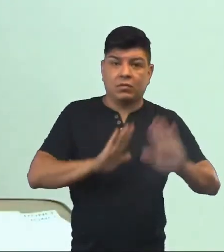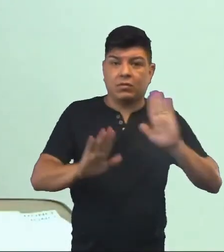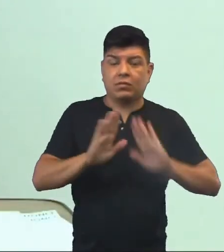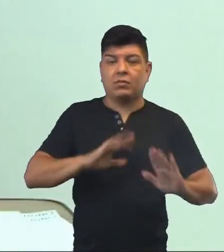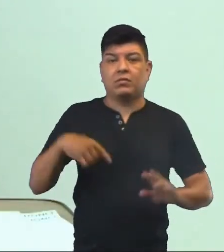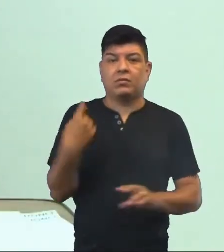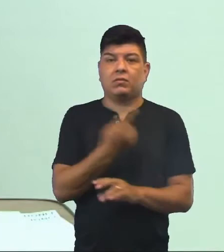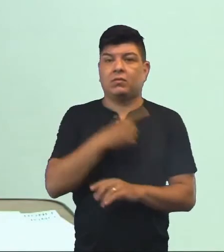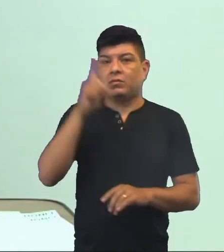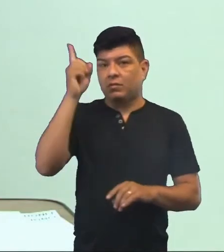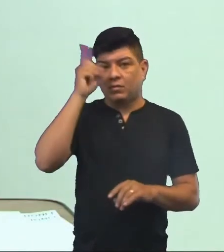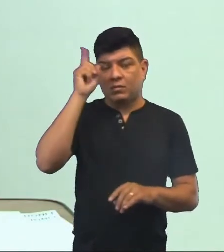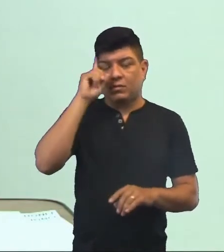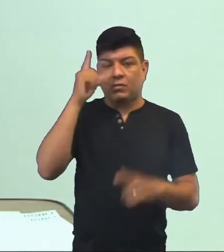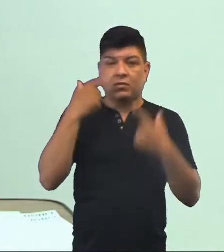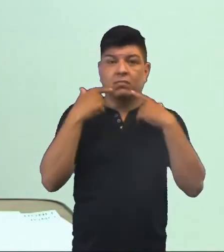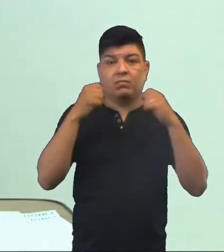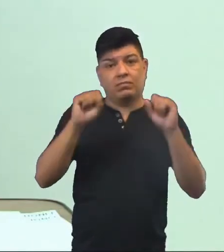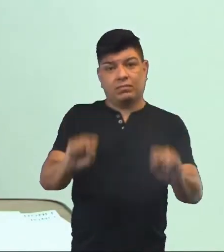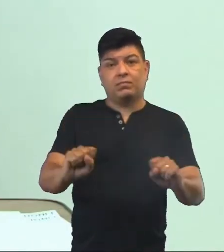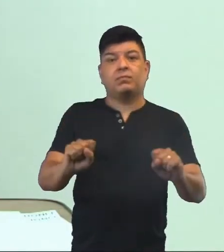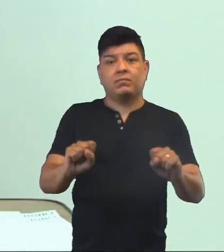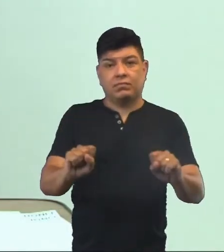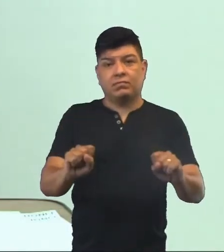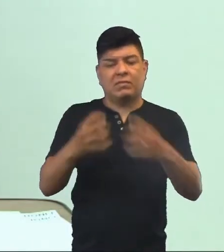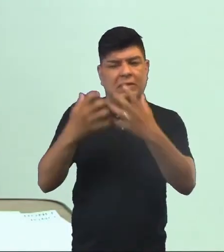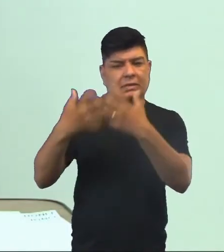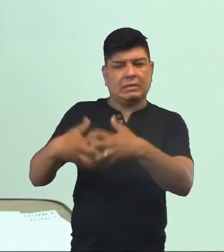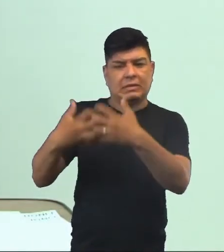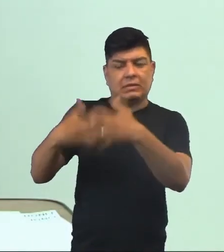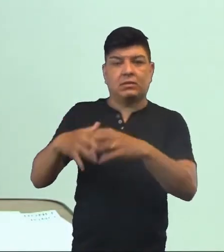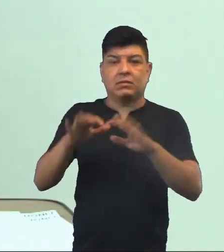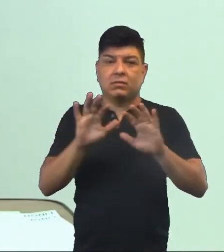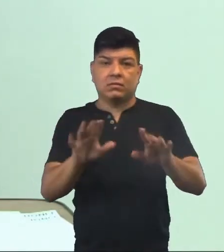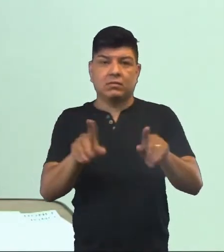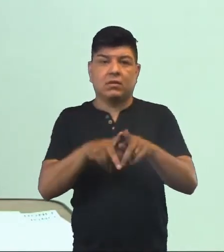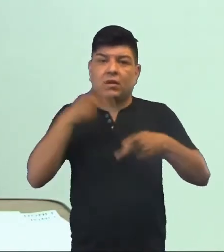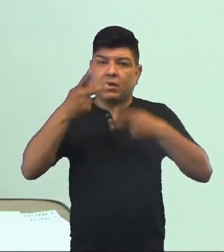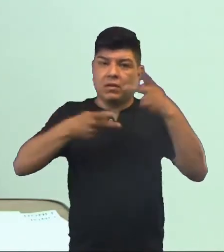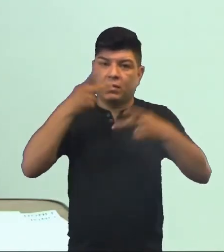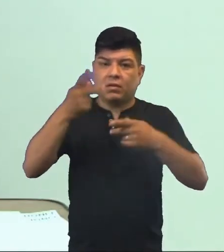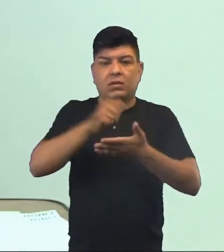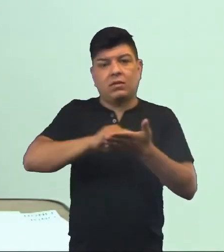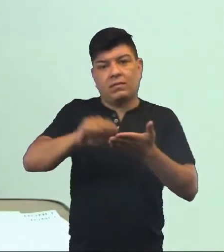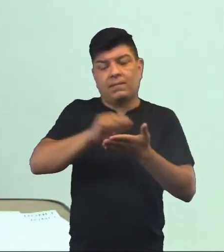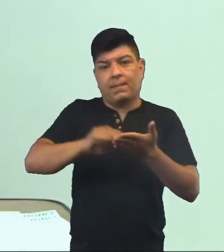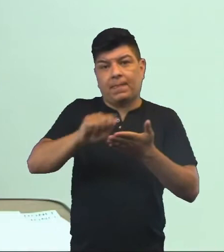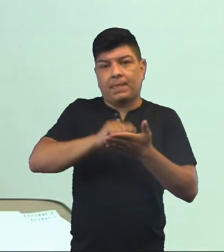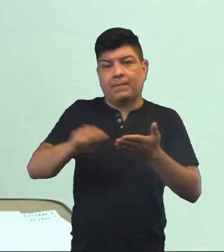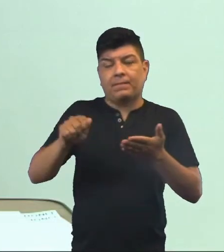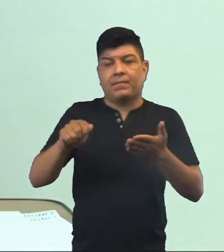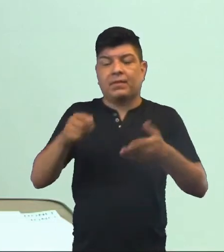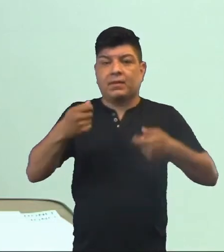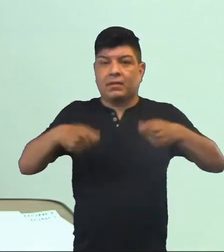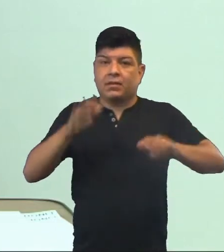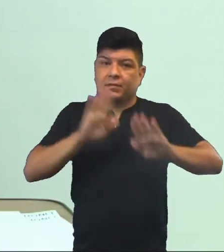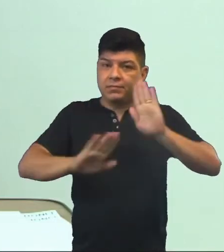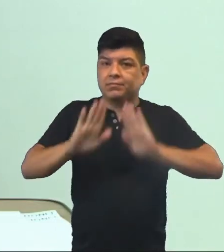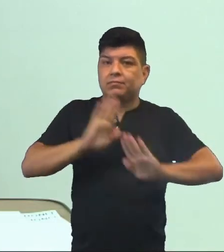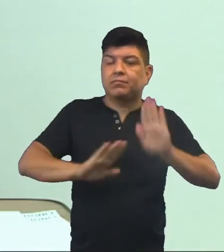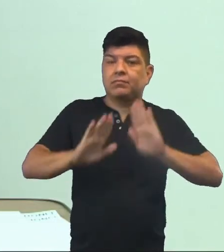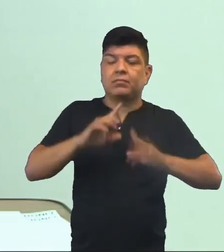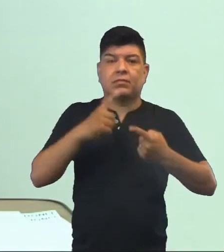nosso cotidiano. Essas linguagens, elas são bem complexas, tanto na questão da fala e da escrita. A gente tem que ter esse